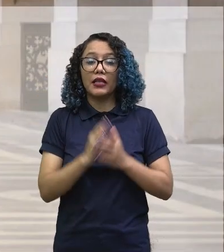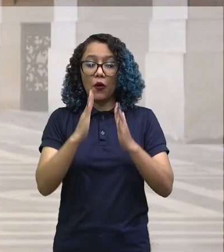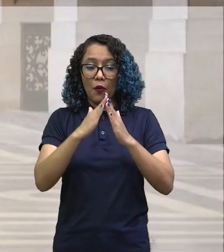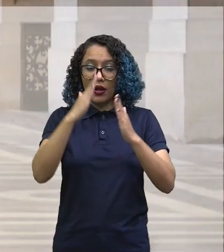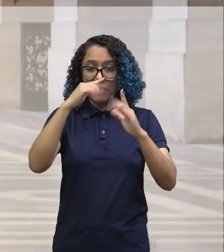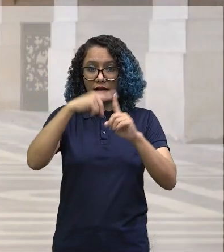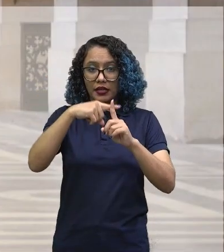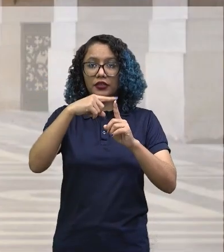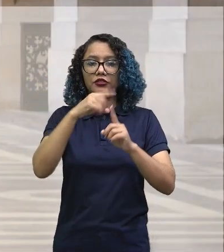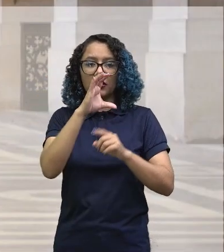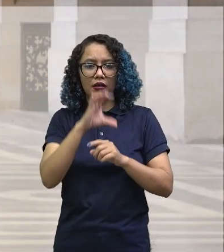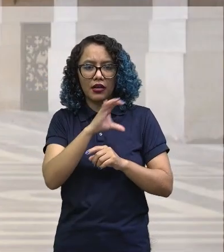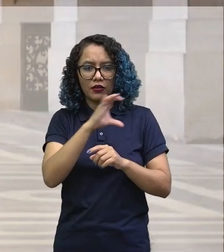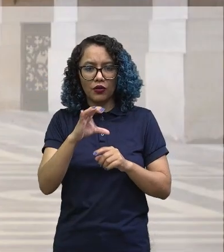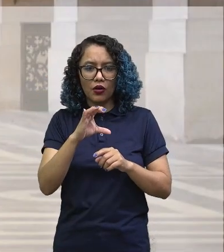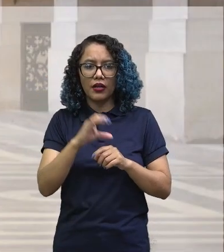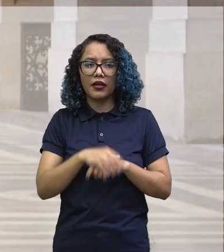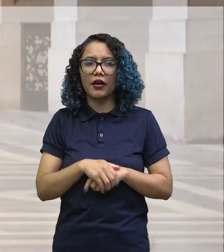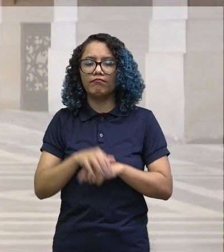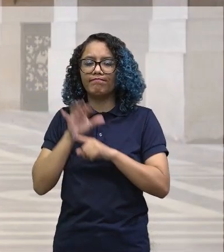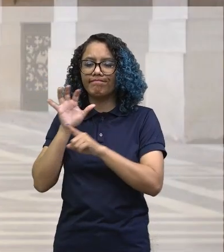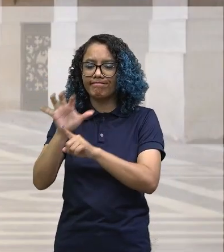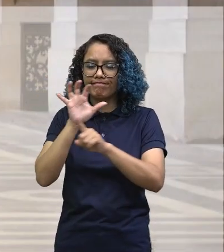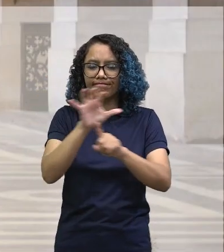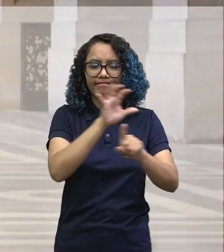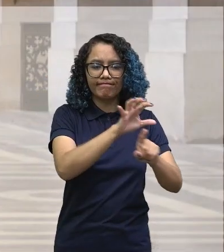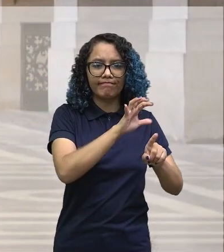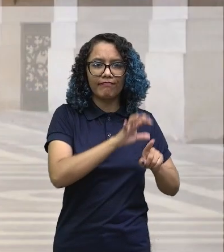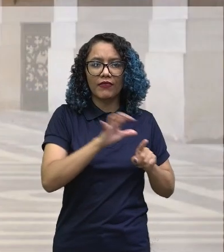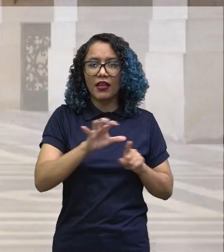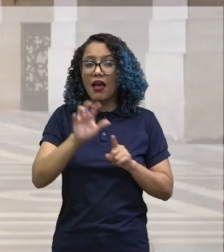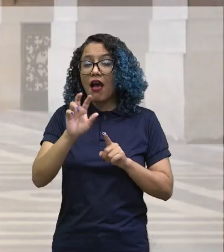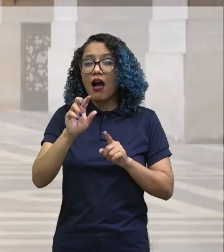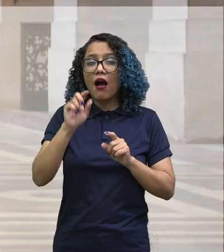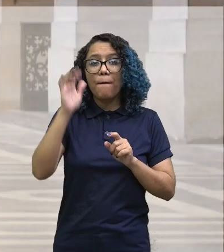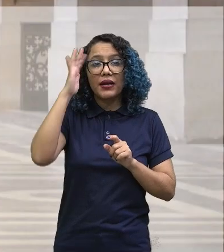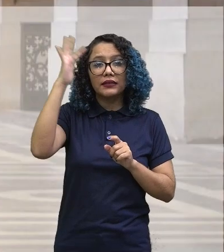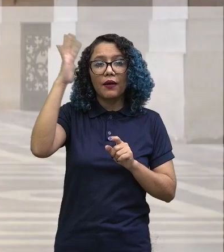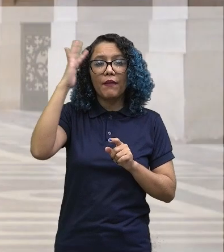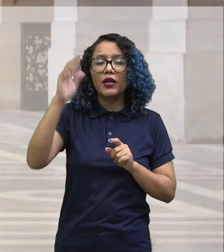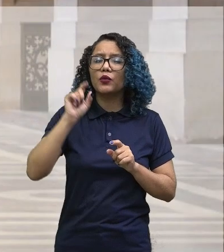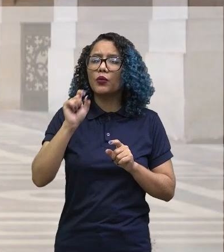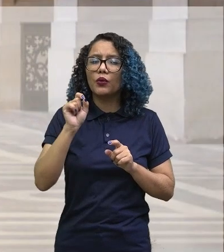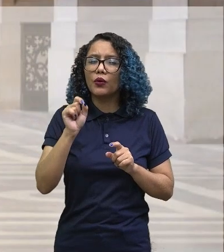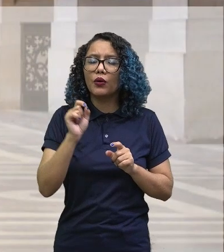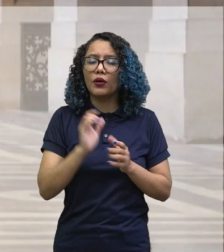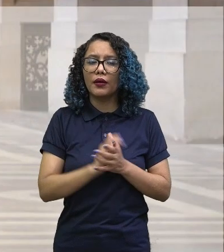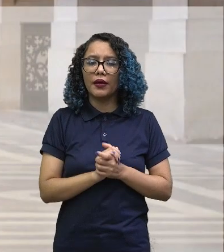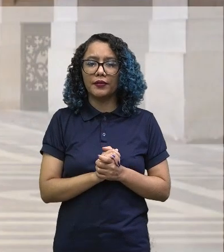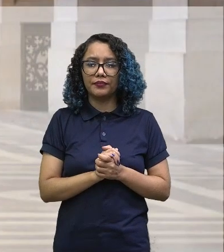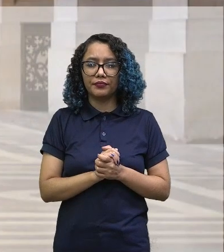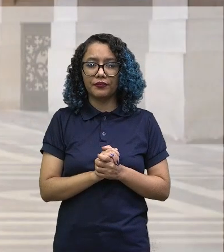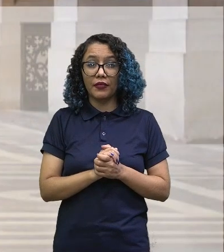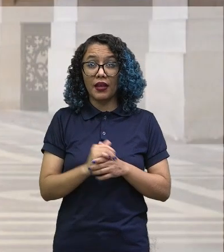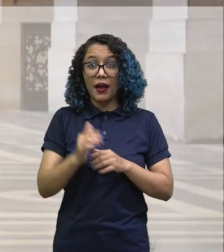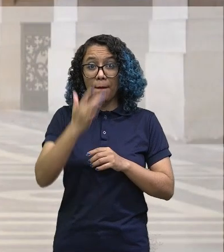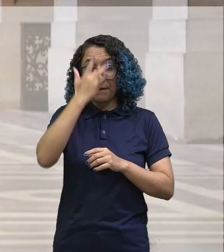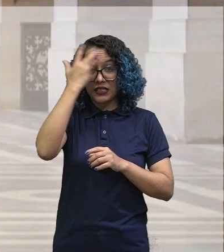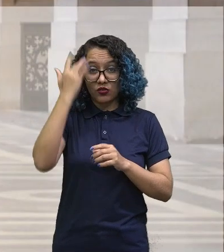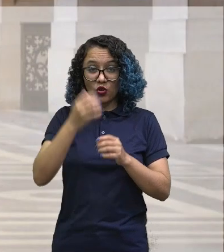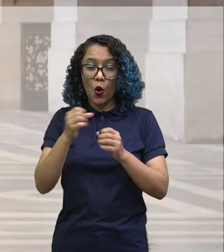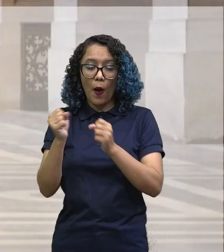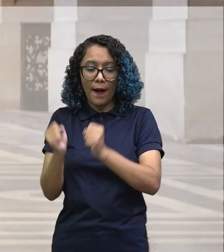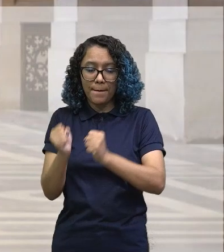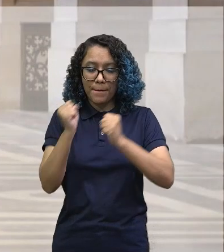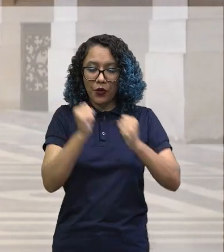toda a mentalidade das pessoas daquele período, que quem dava aquele poder ao rei era Deus, que Deus